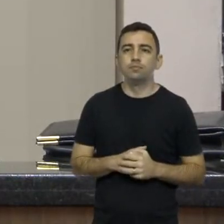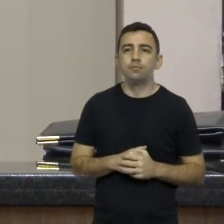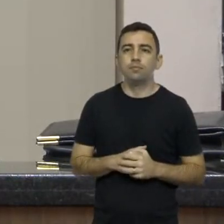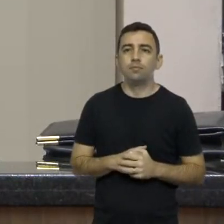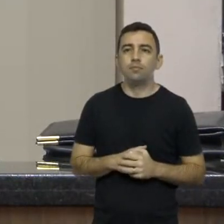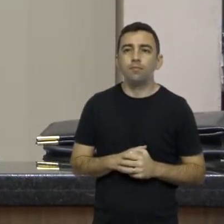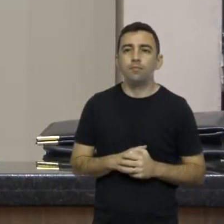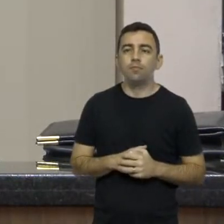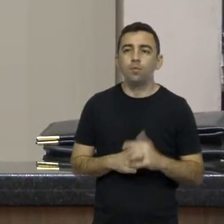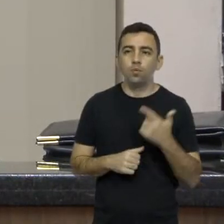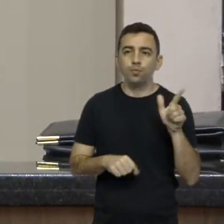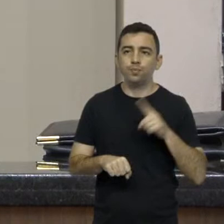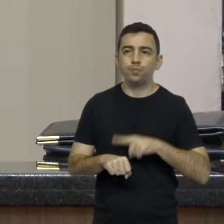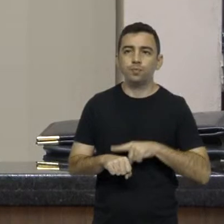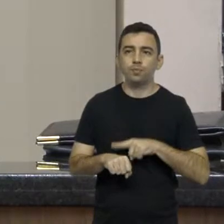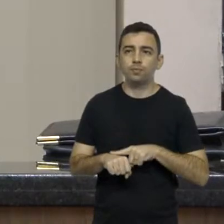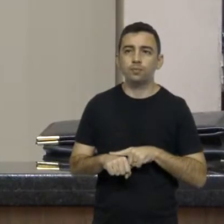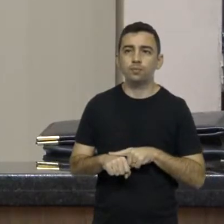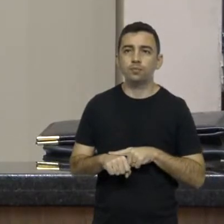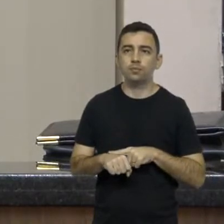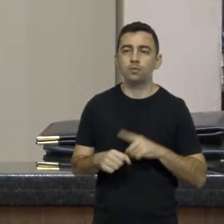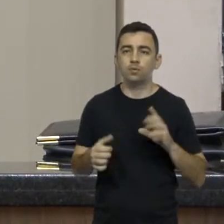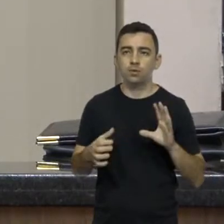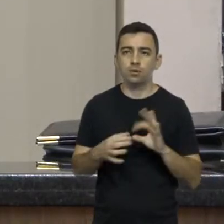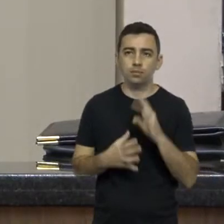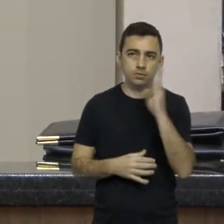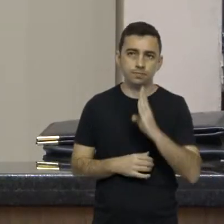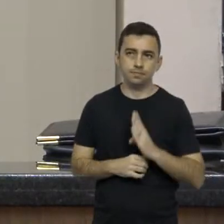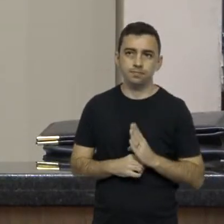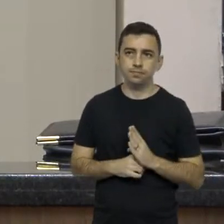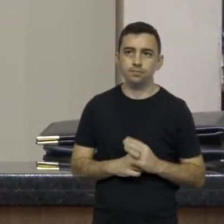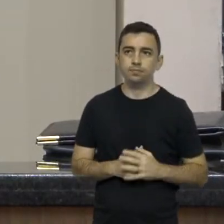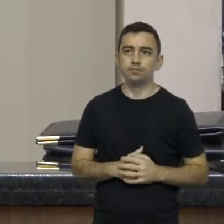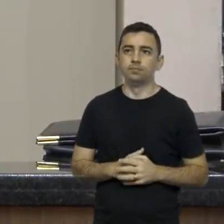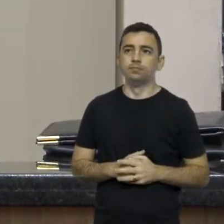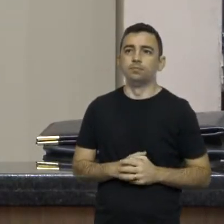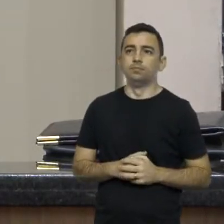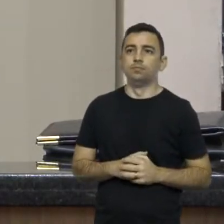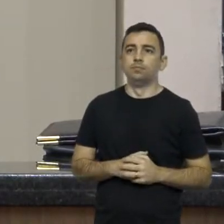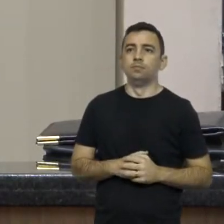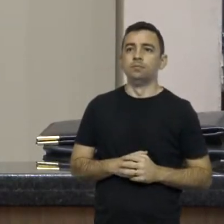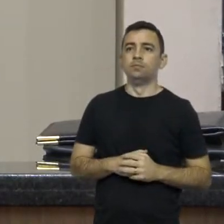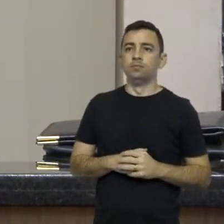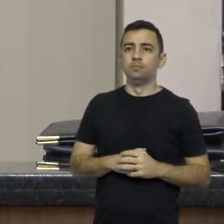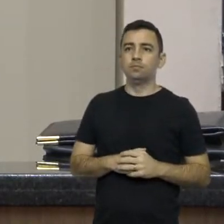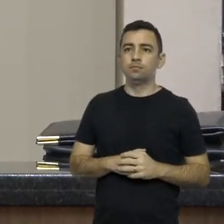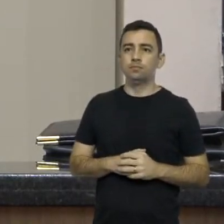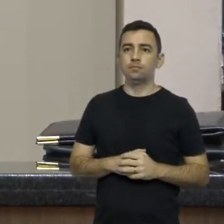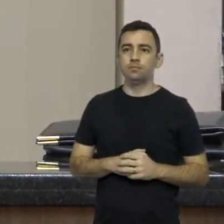O próximo horário aqui é o União Brasil. Deputado, quer falar?